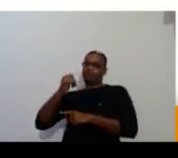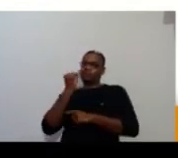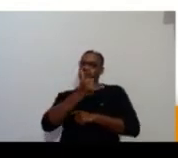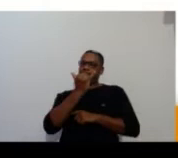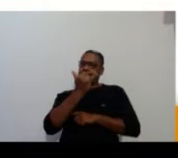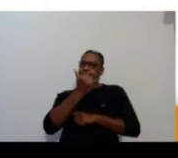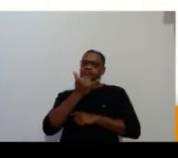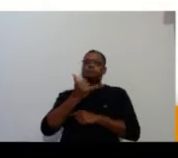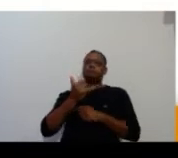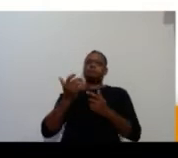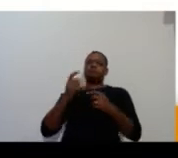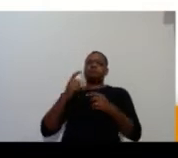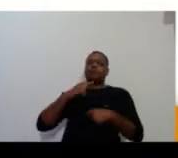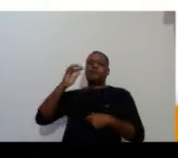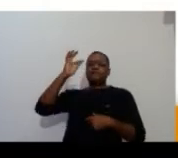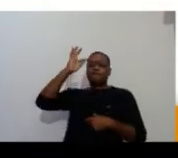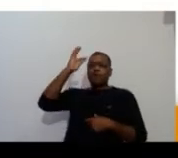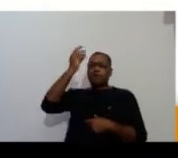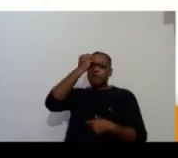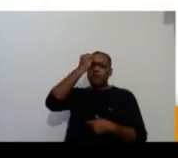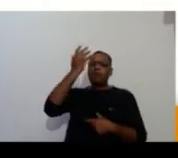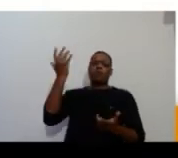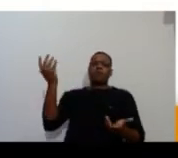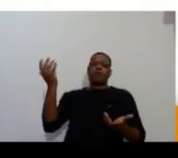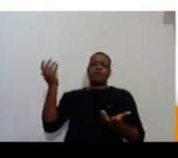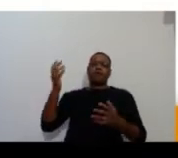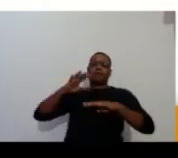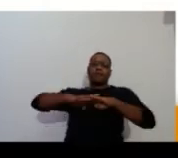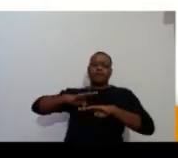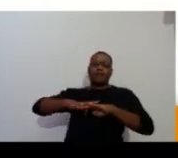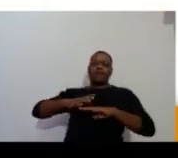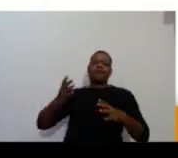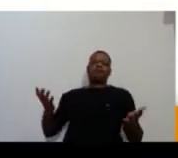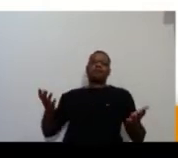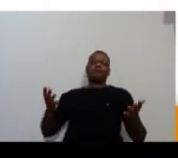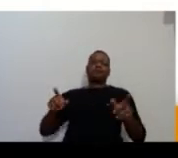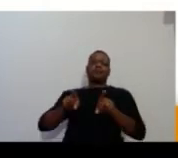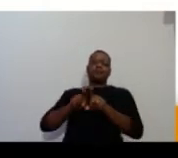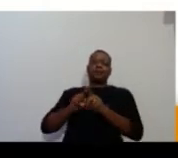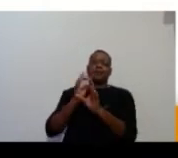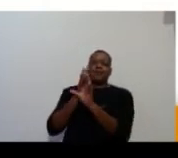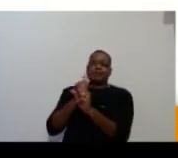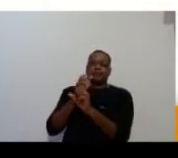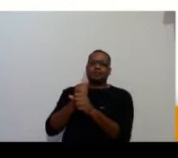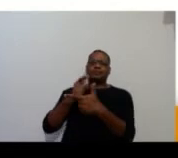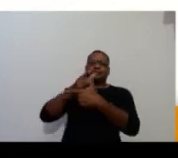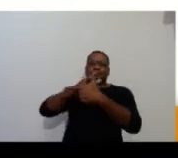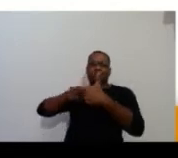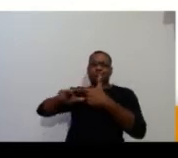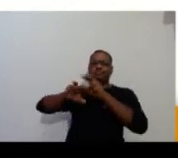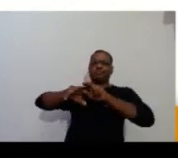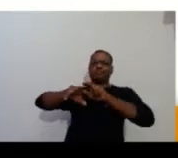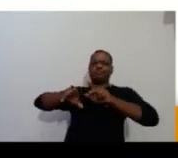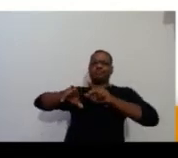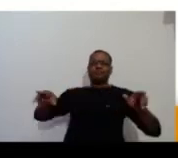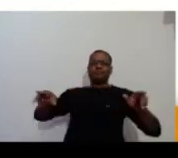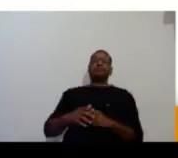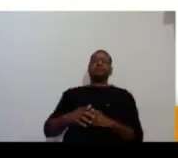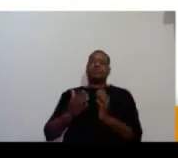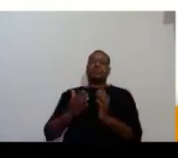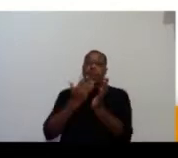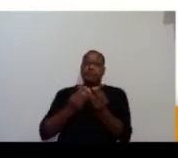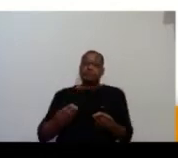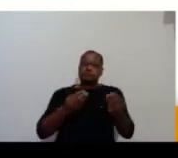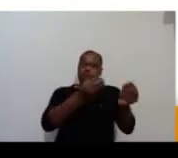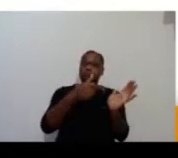equação de segundo grau. E como você vai estudar? Está aqui teu livro, você vai estudar tudo por esse livro. Ok? Isso lá no conceito de ciência da